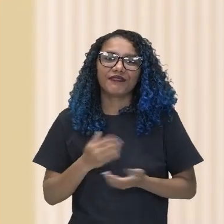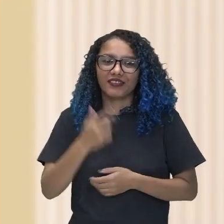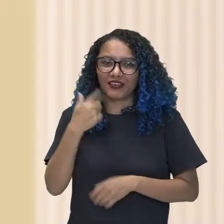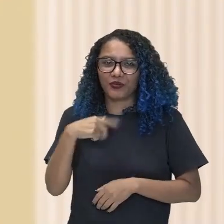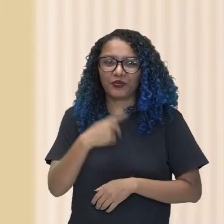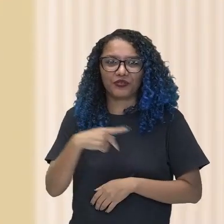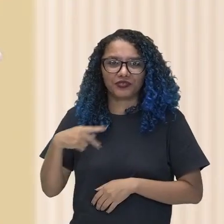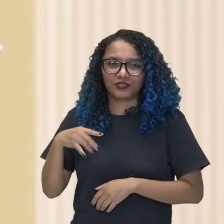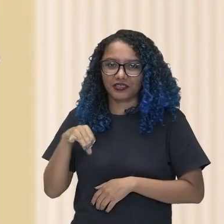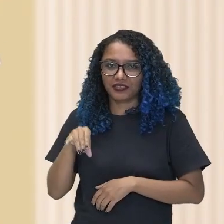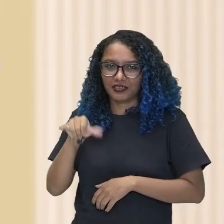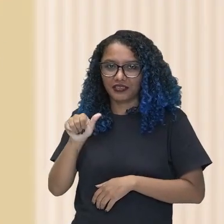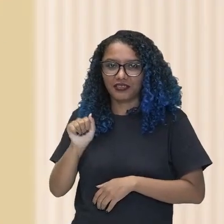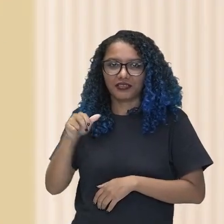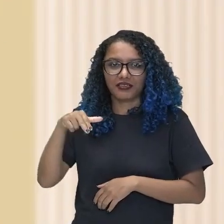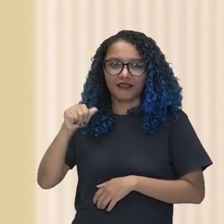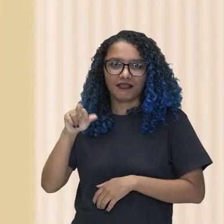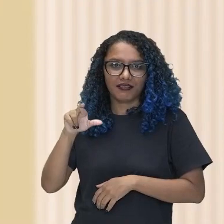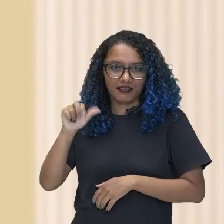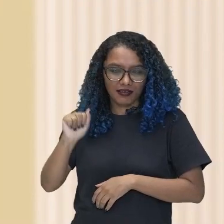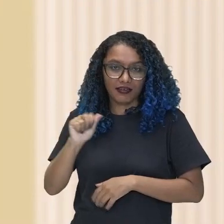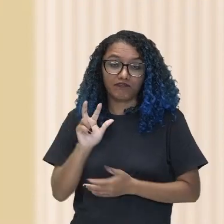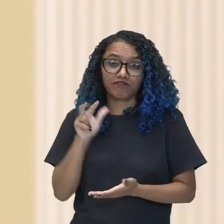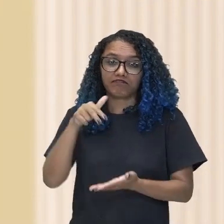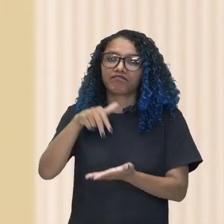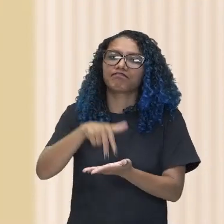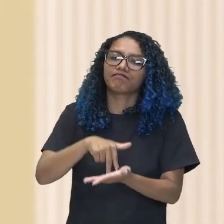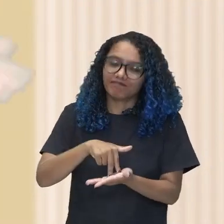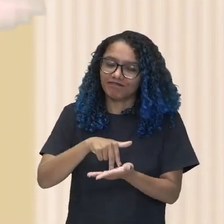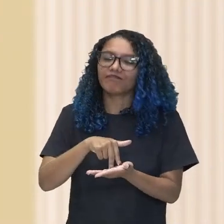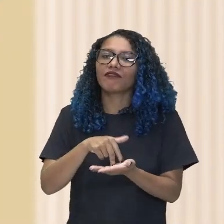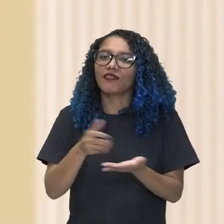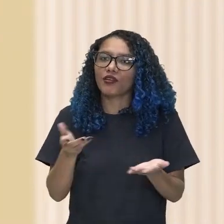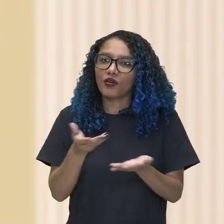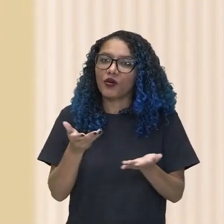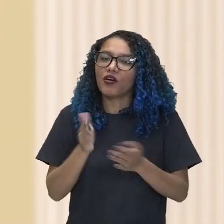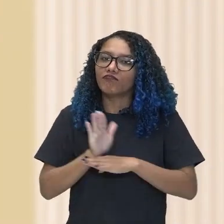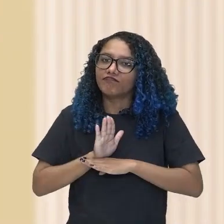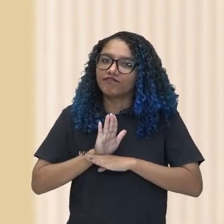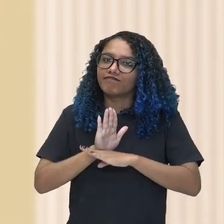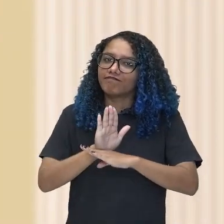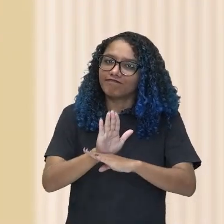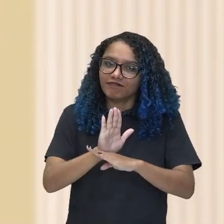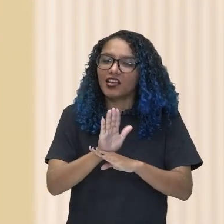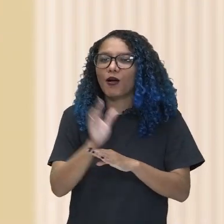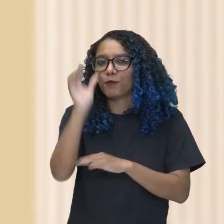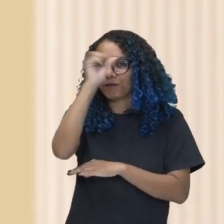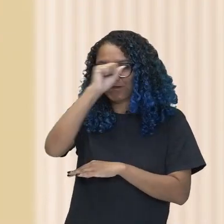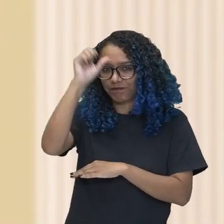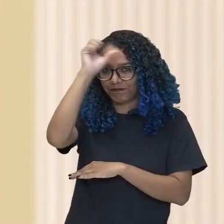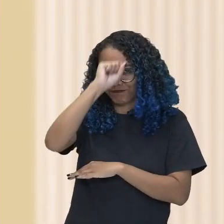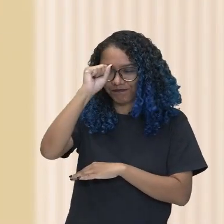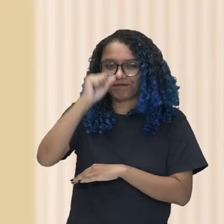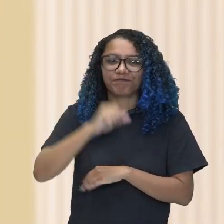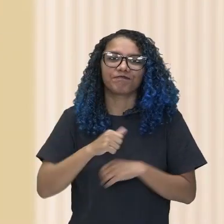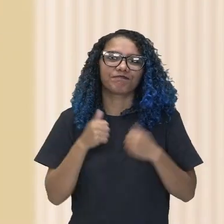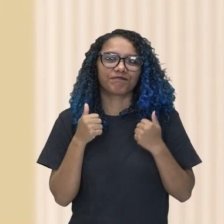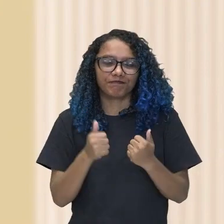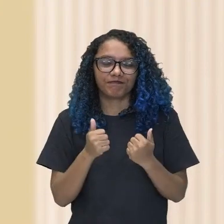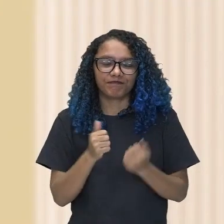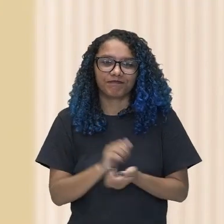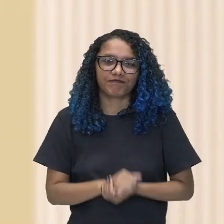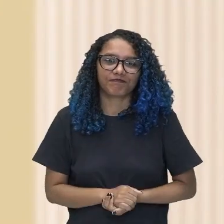a professora Yanara Camus e estarei aqui com vocês, os auxiliando nessa jornada de